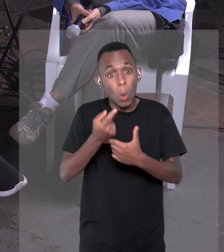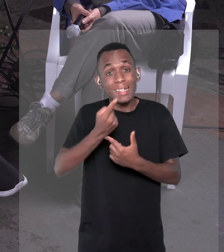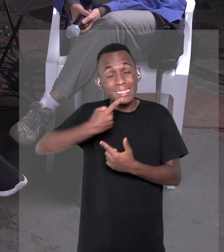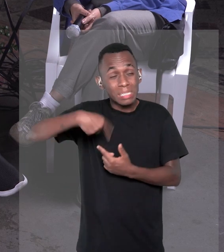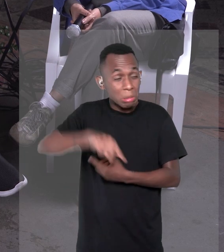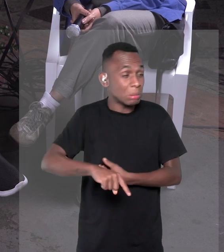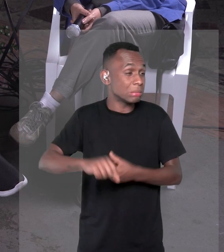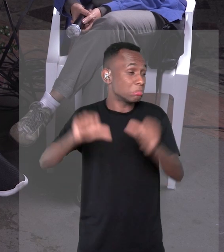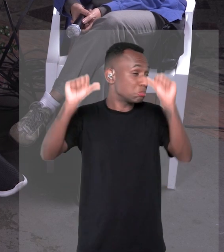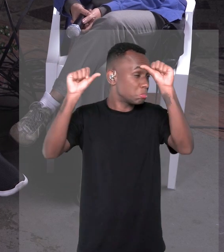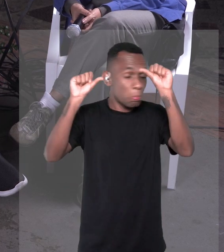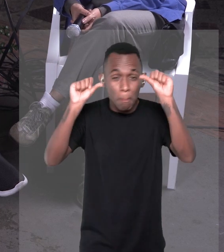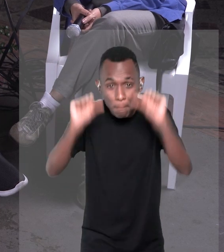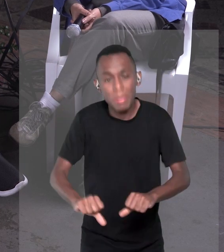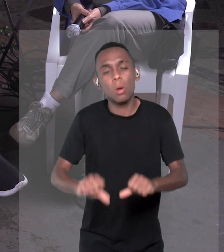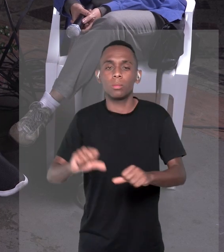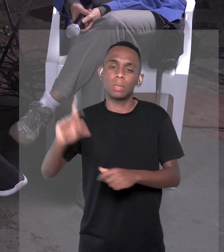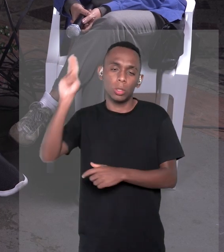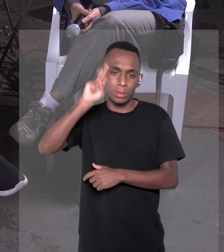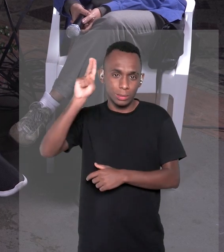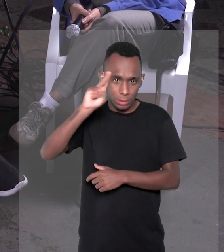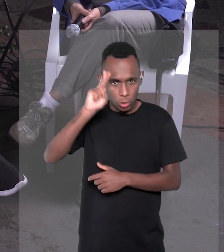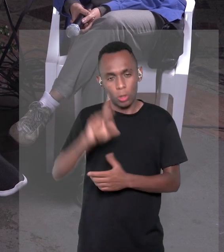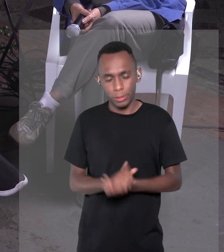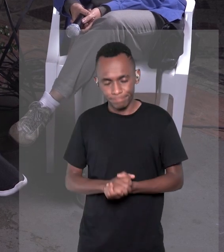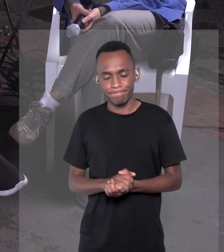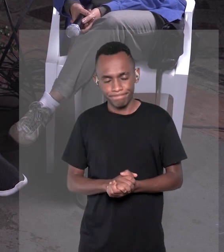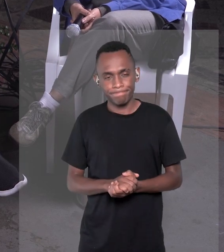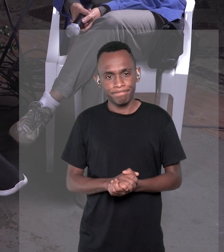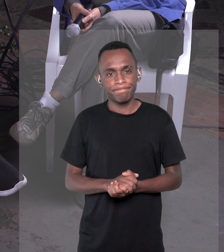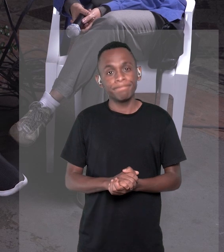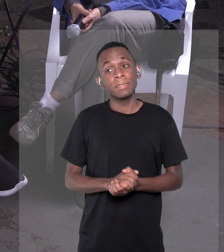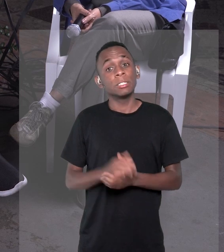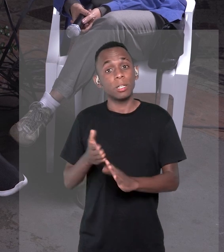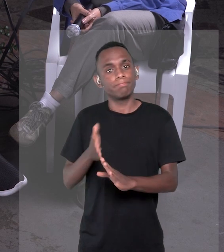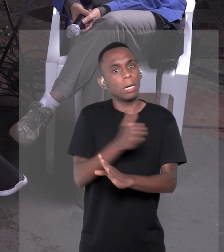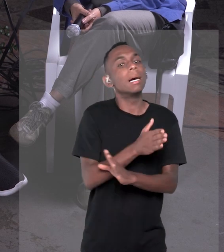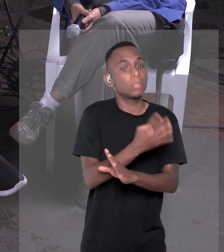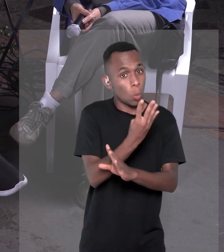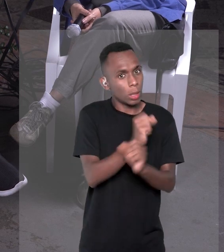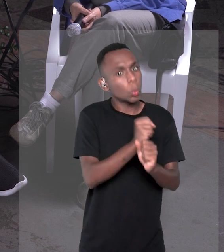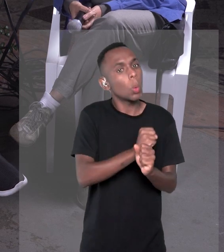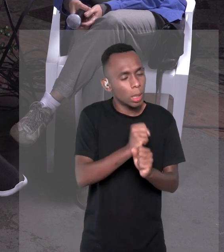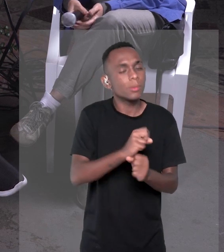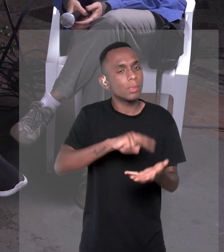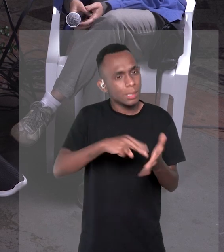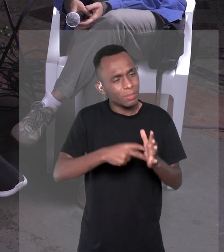nossa história. Aliás, já começamos a ter durante 4 anos uma grande tragédia. Mas depois